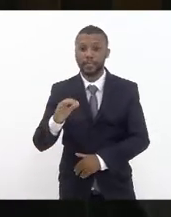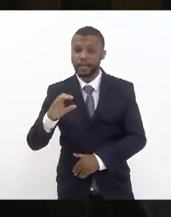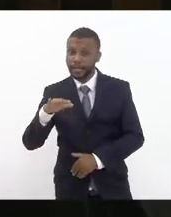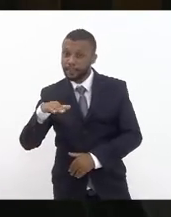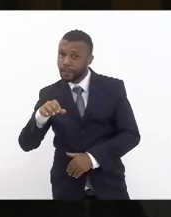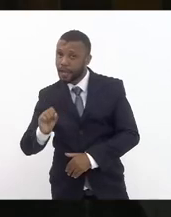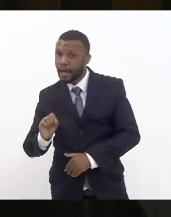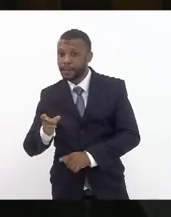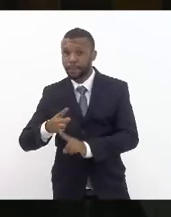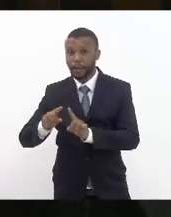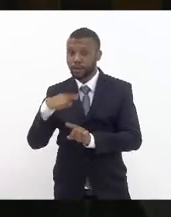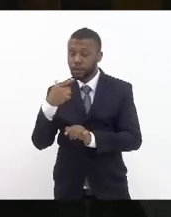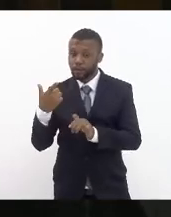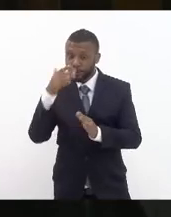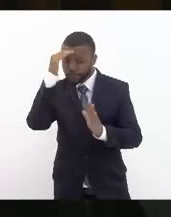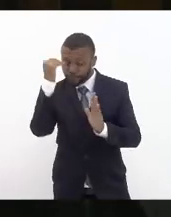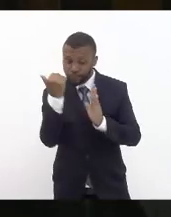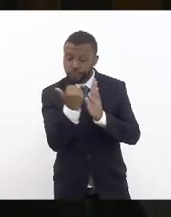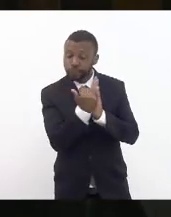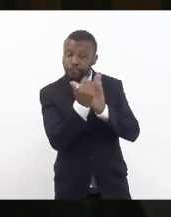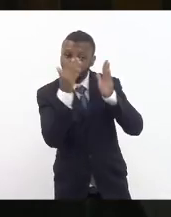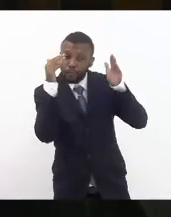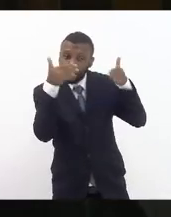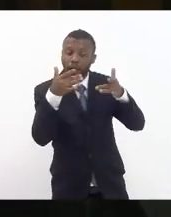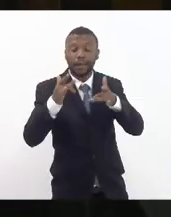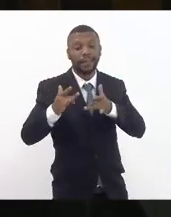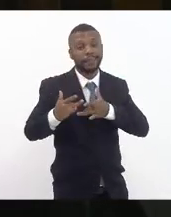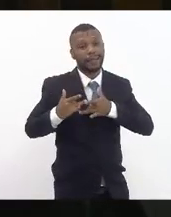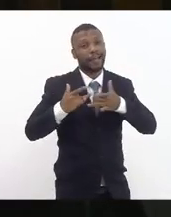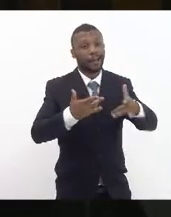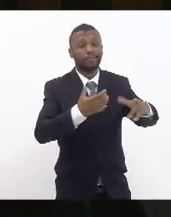respaldados na solidariedade